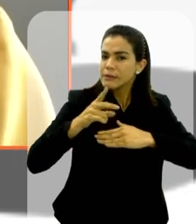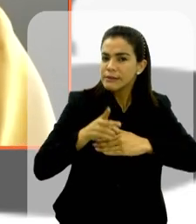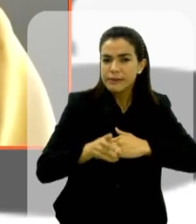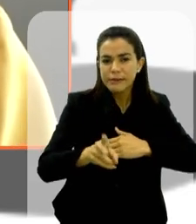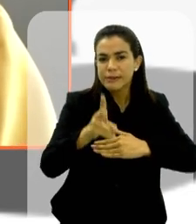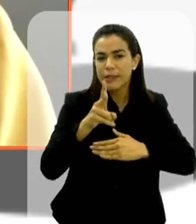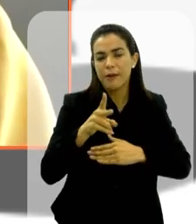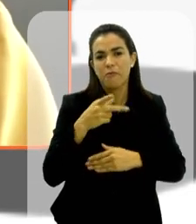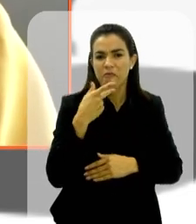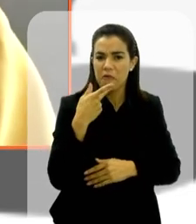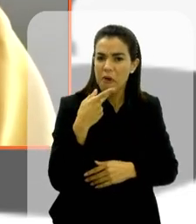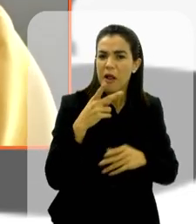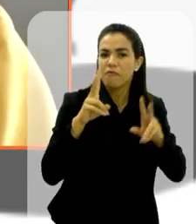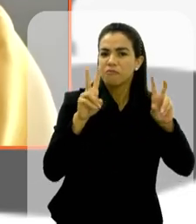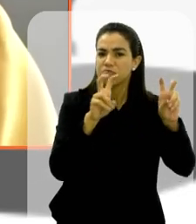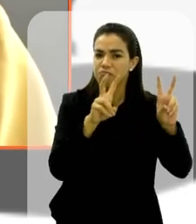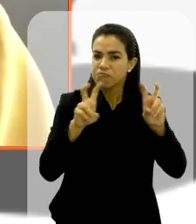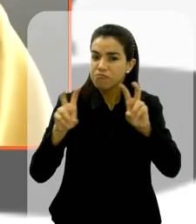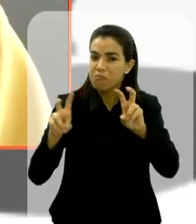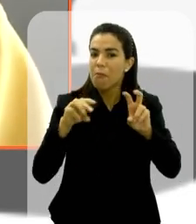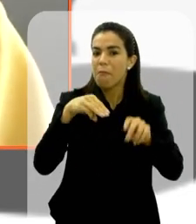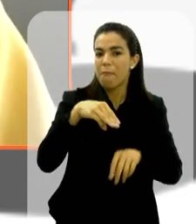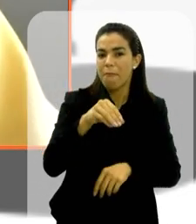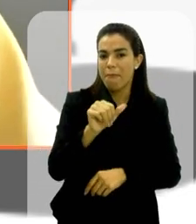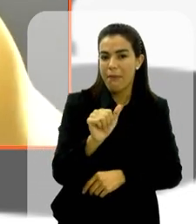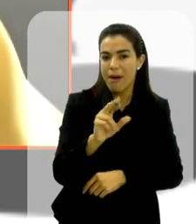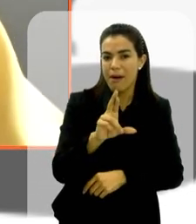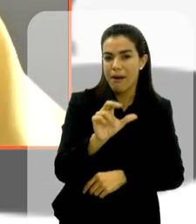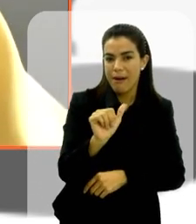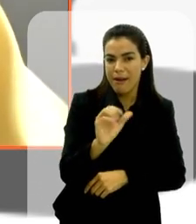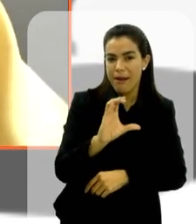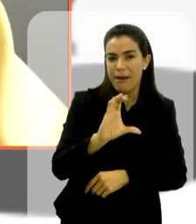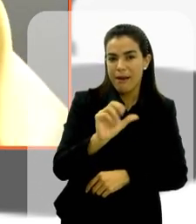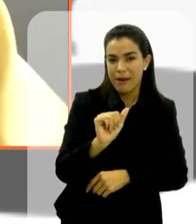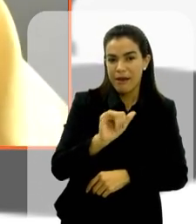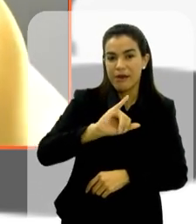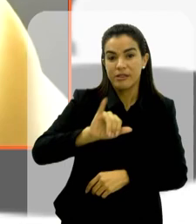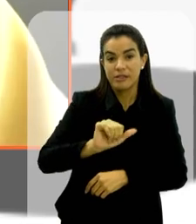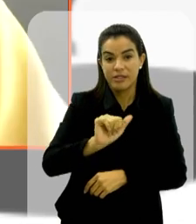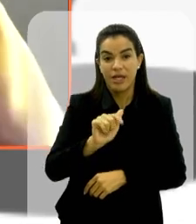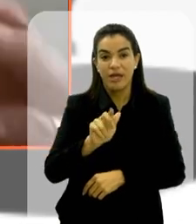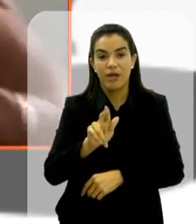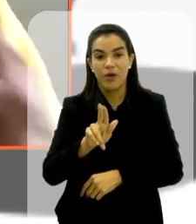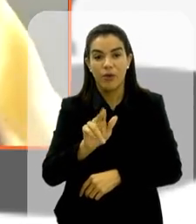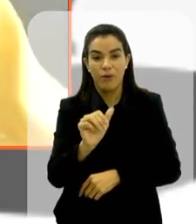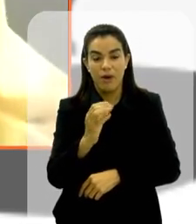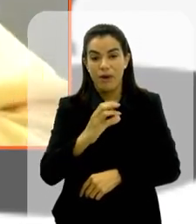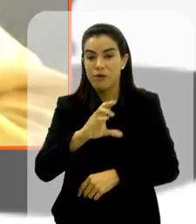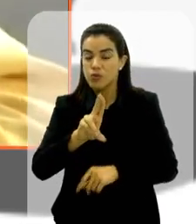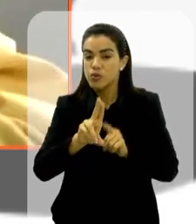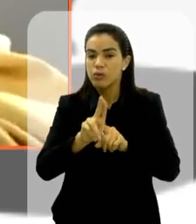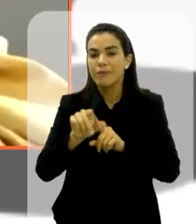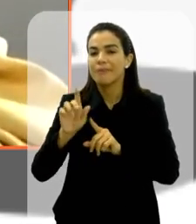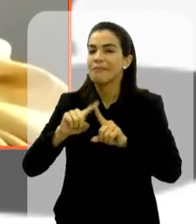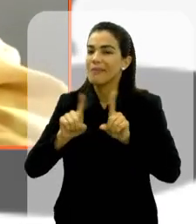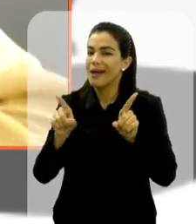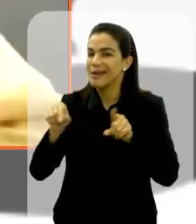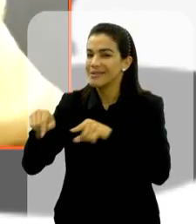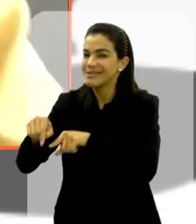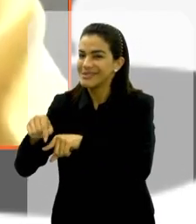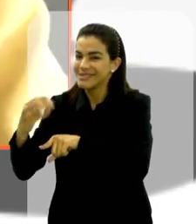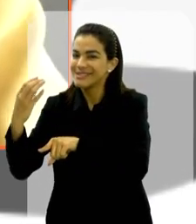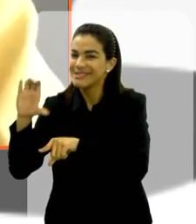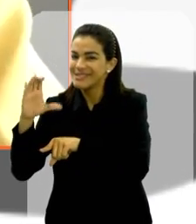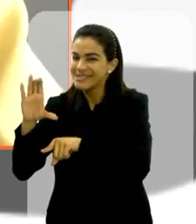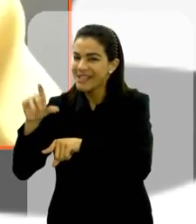reverenciaram, falaram bem de Maracajaguaçu. Quando se trata de Niterói já é mais Araribóia,